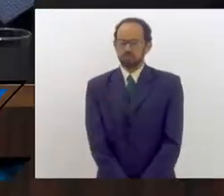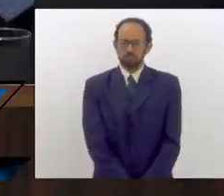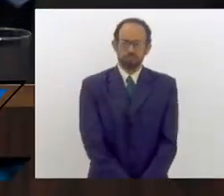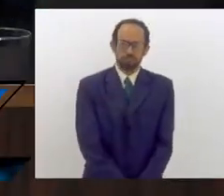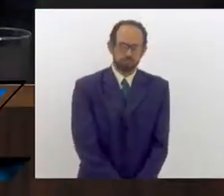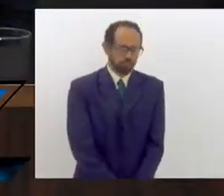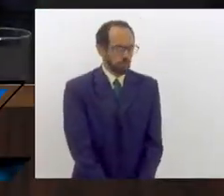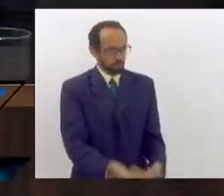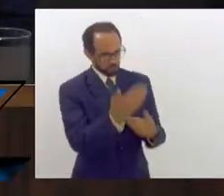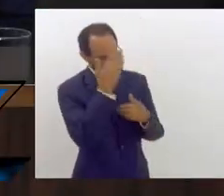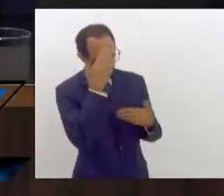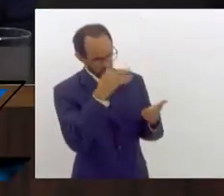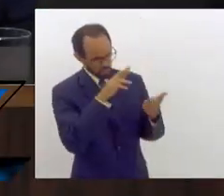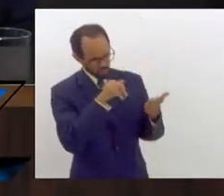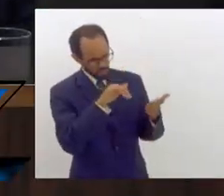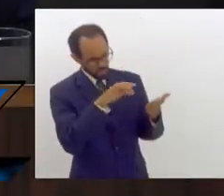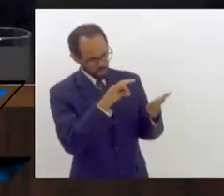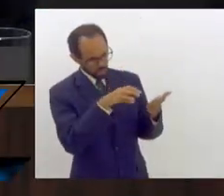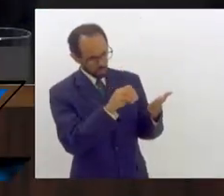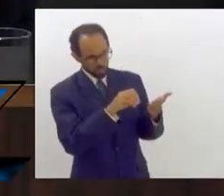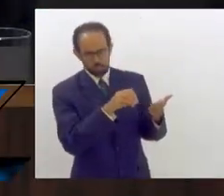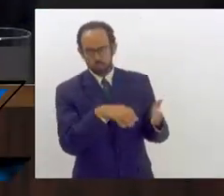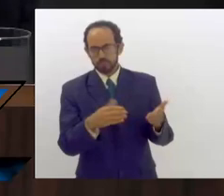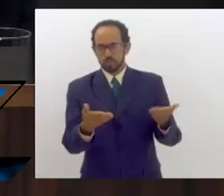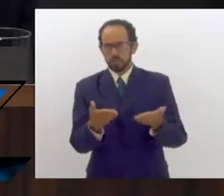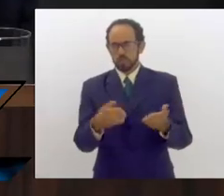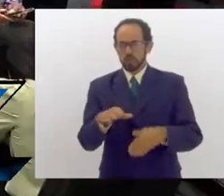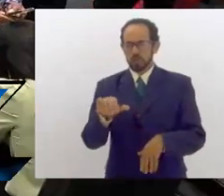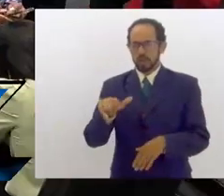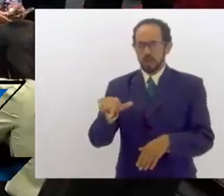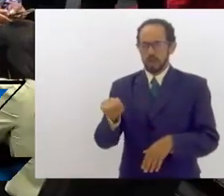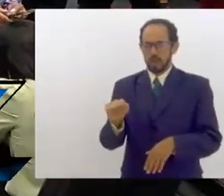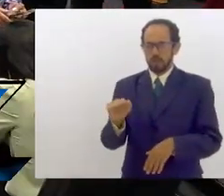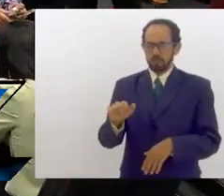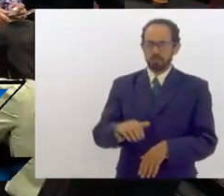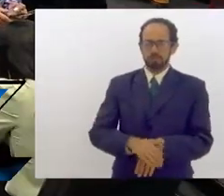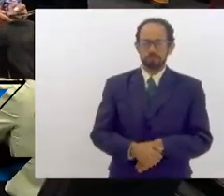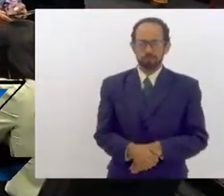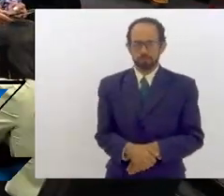Obrigado querida amigo Deputado Renato Machado deputada Carla Machado